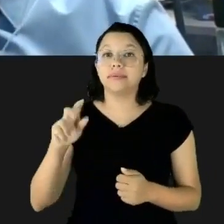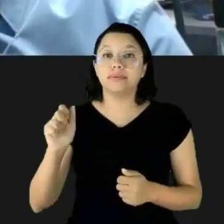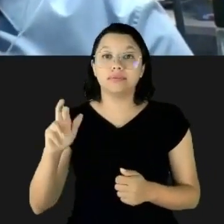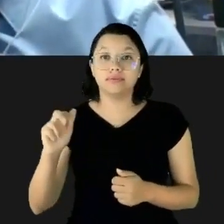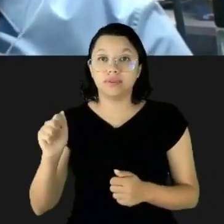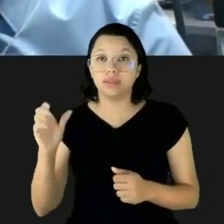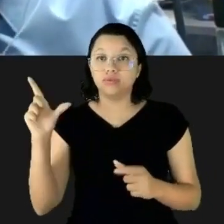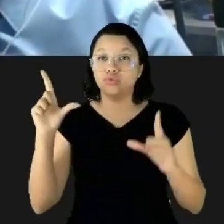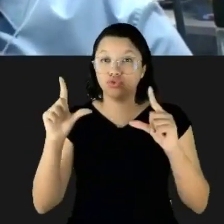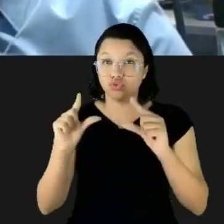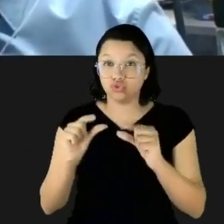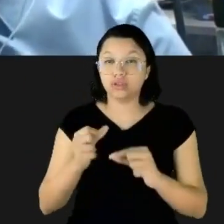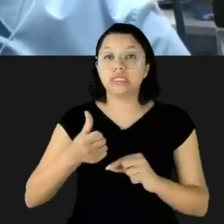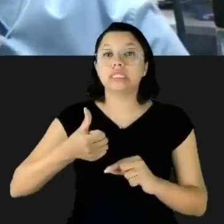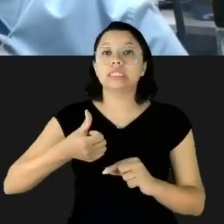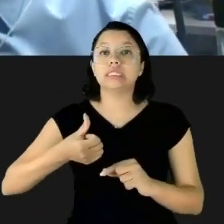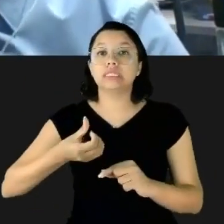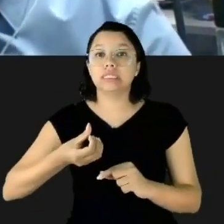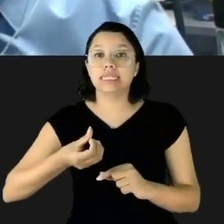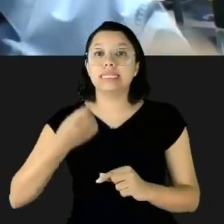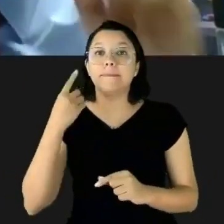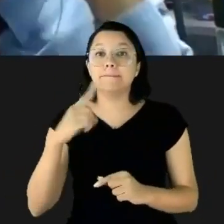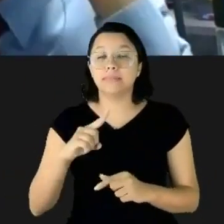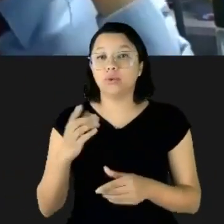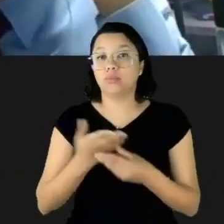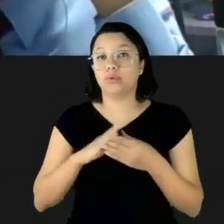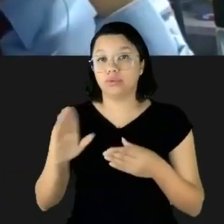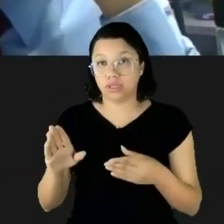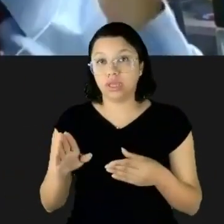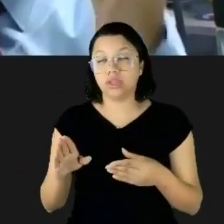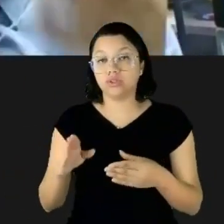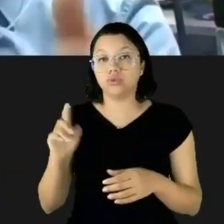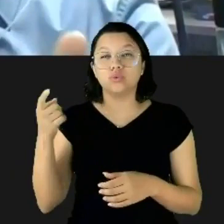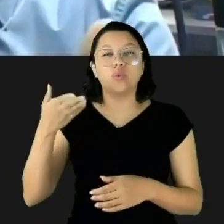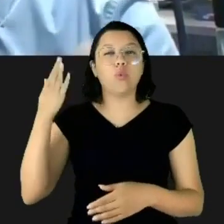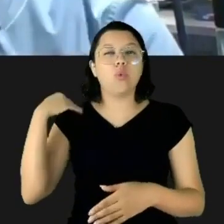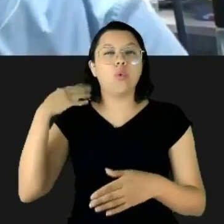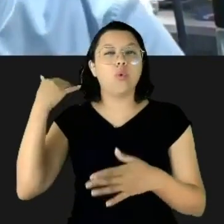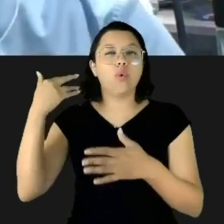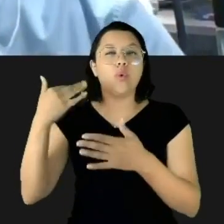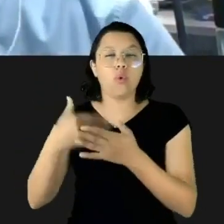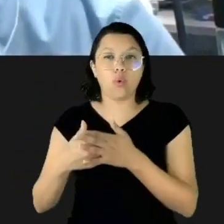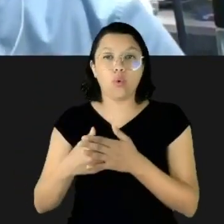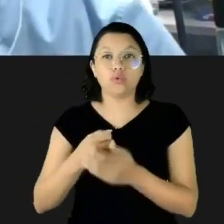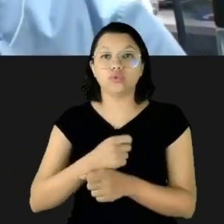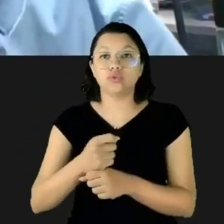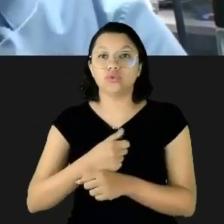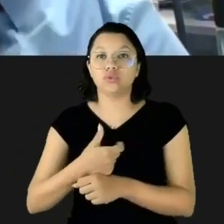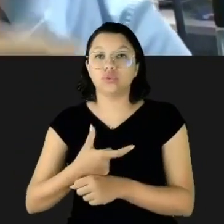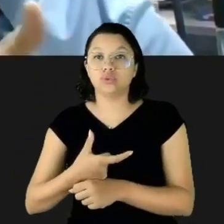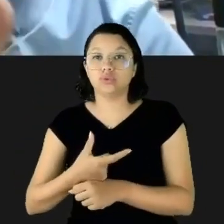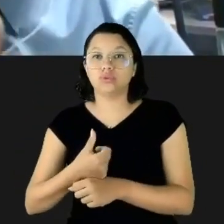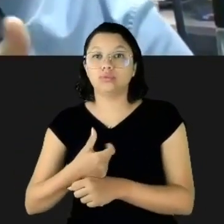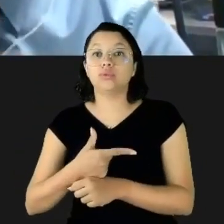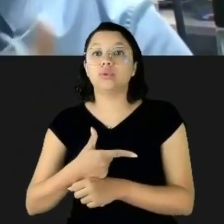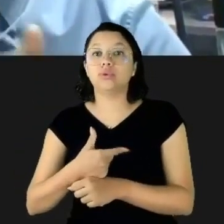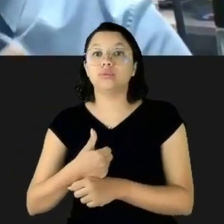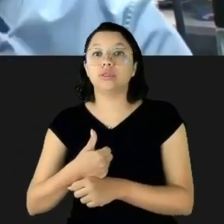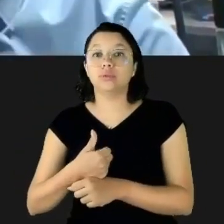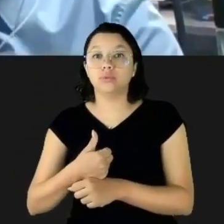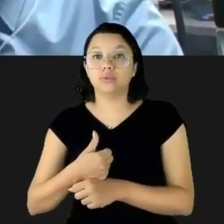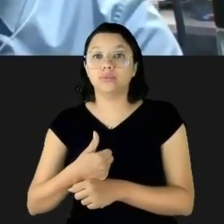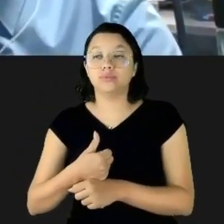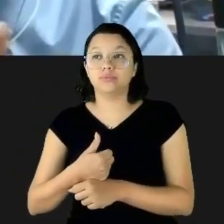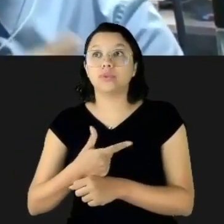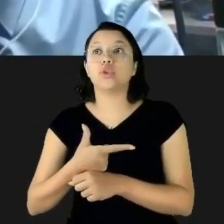seis mil processos que eu tinha quando eu cheguei lá em 2013 para mil e novecentos processos quando eu deixei